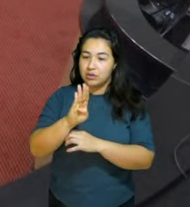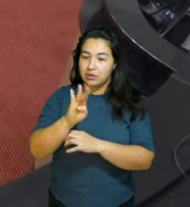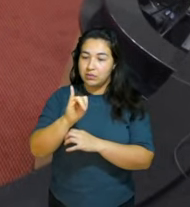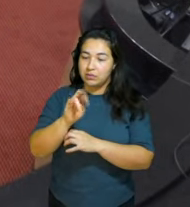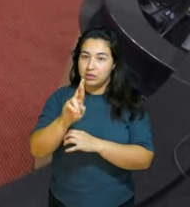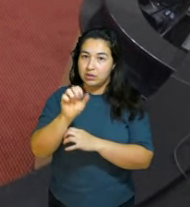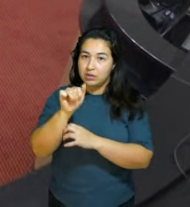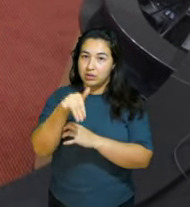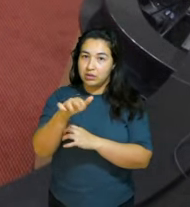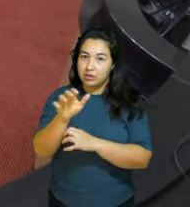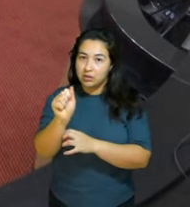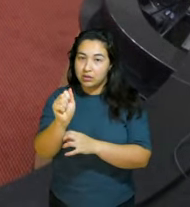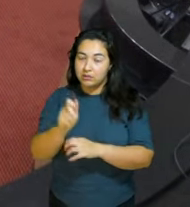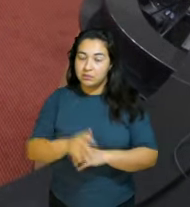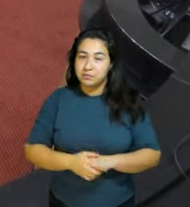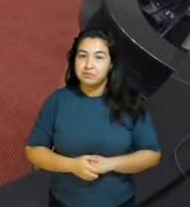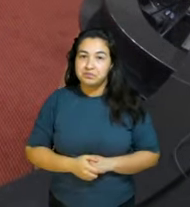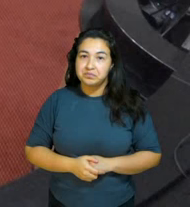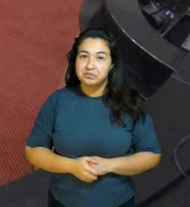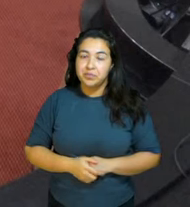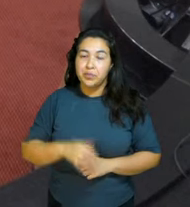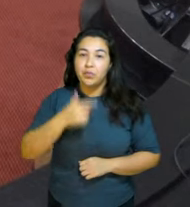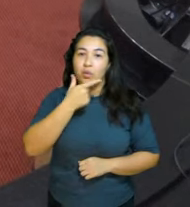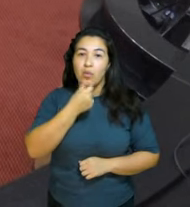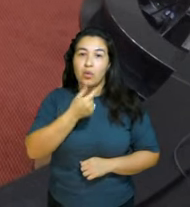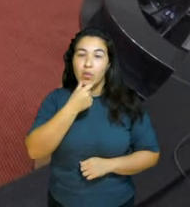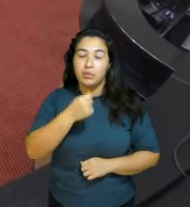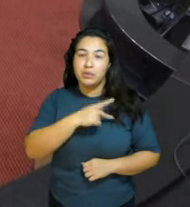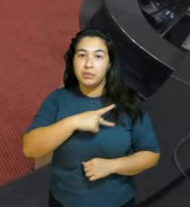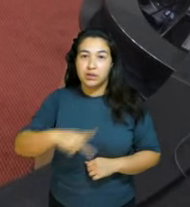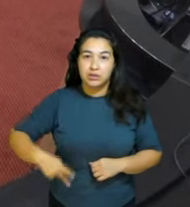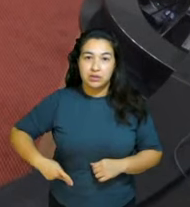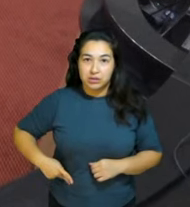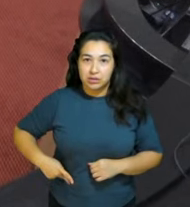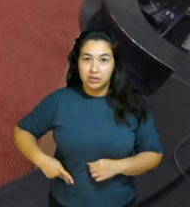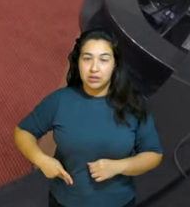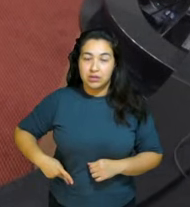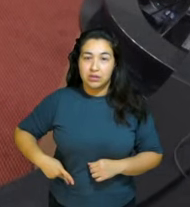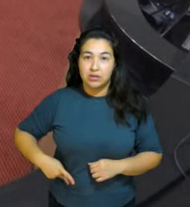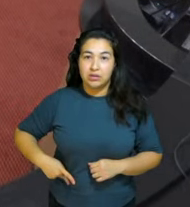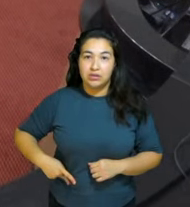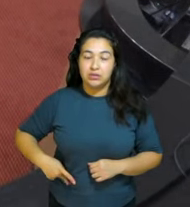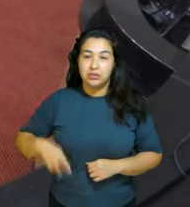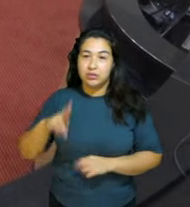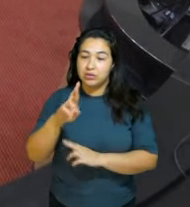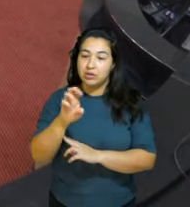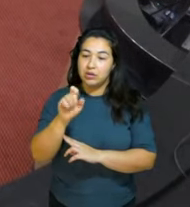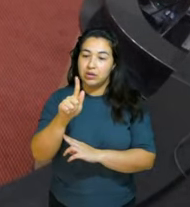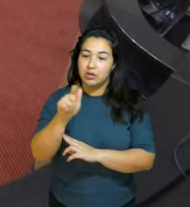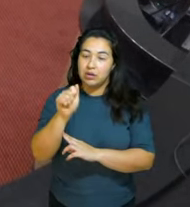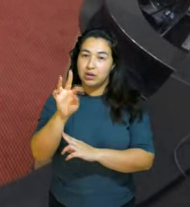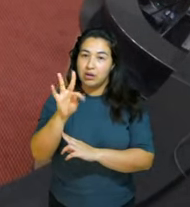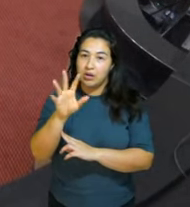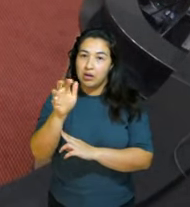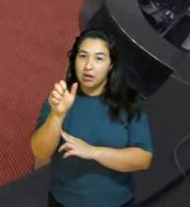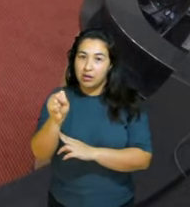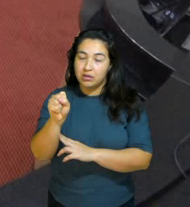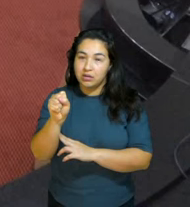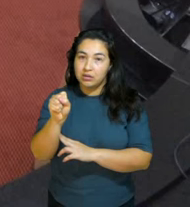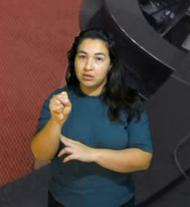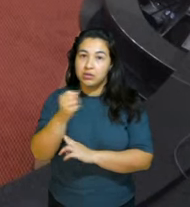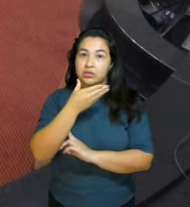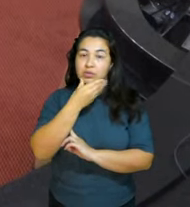Venrich. O senhor presidente do Clube de Regatas Aldo Luz do município de Florianópolis,